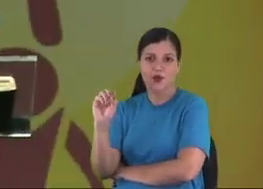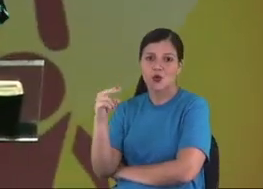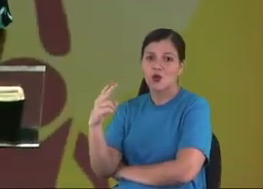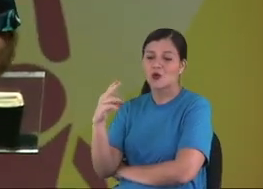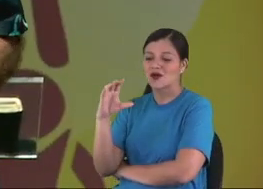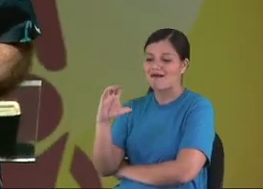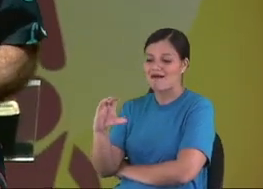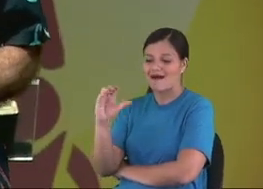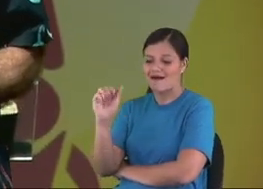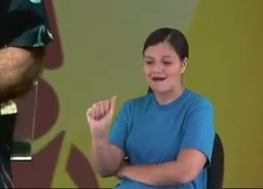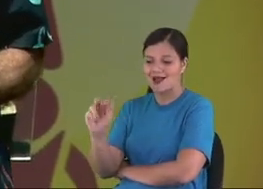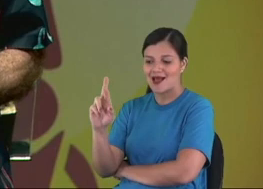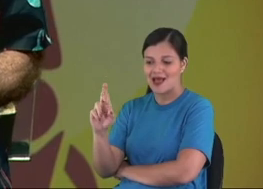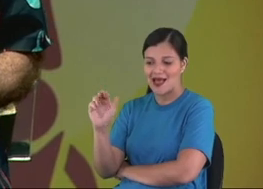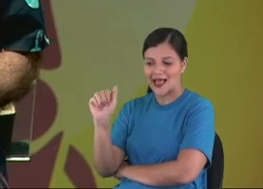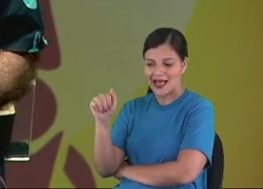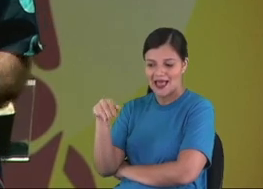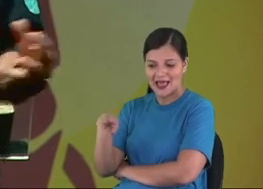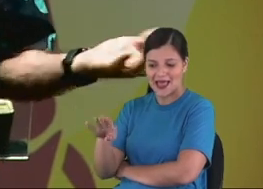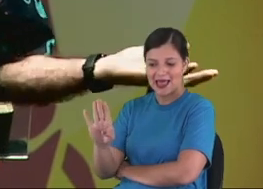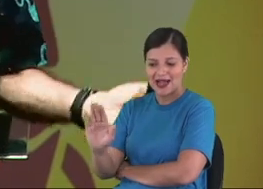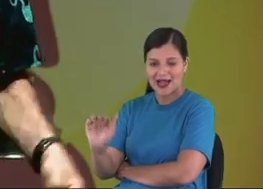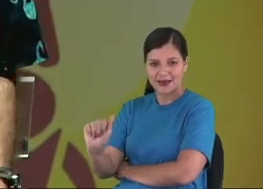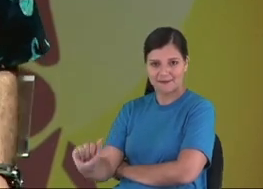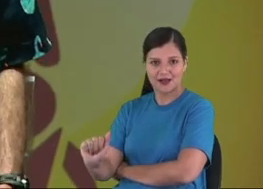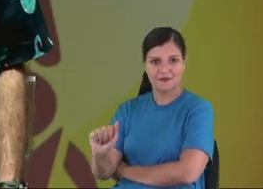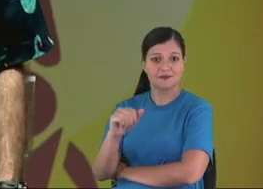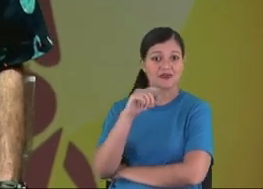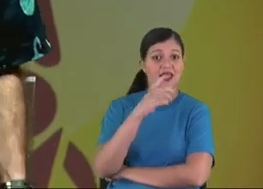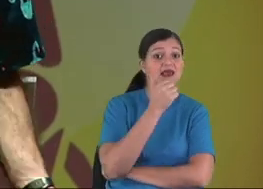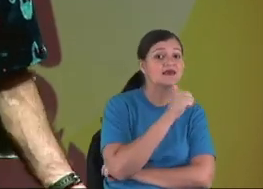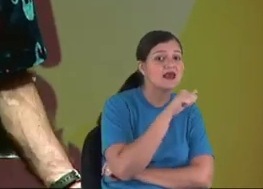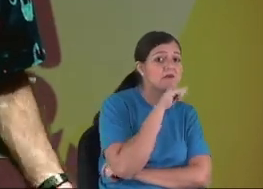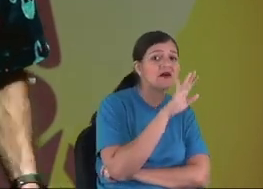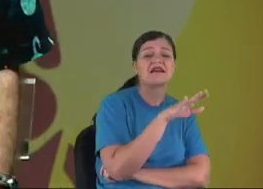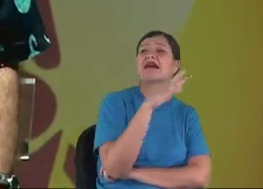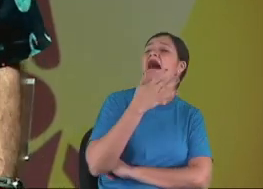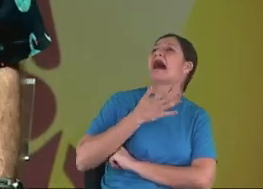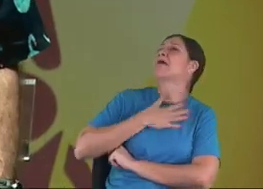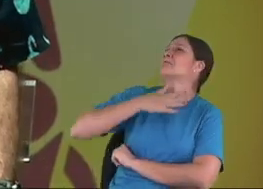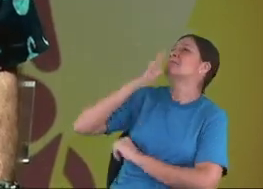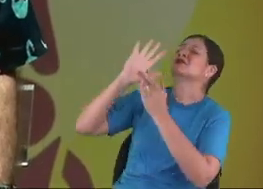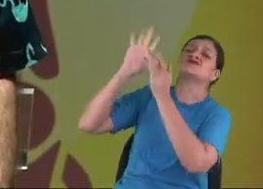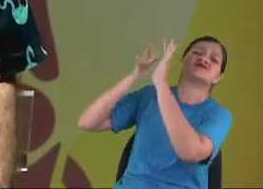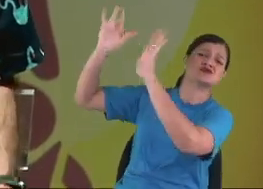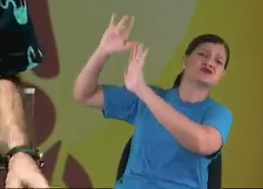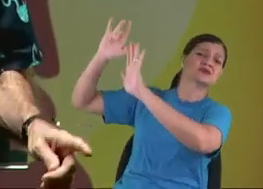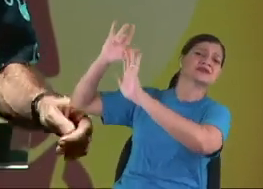dizer. E a mãe diz, ó meu Jesus, ó meu Deus.